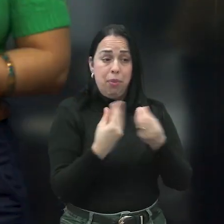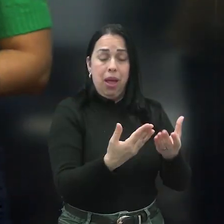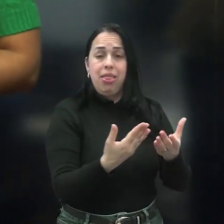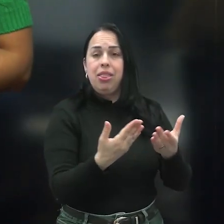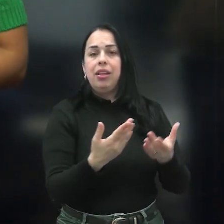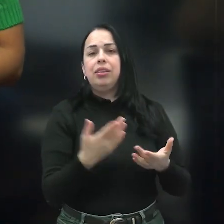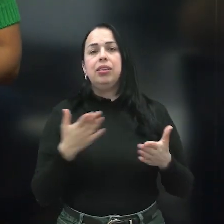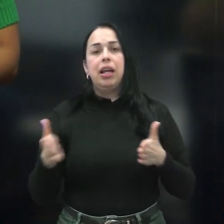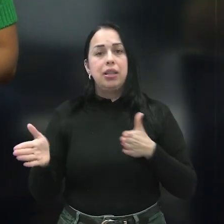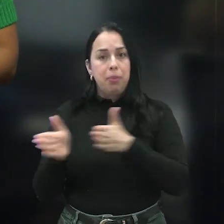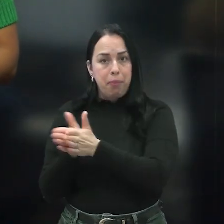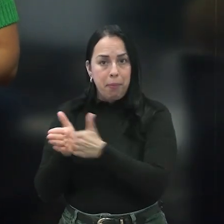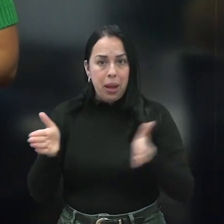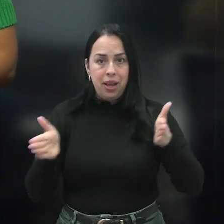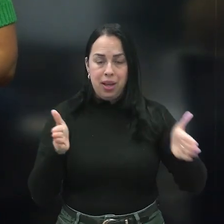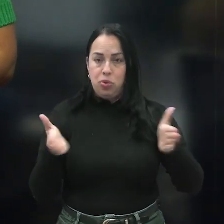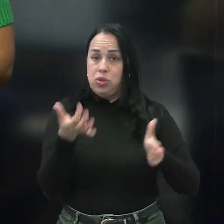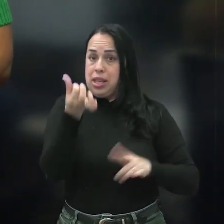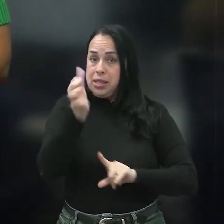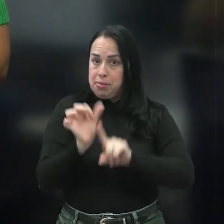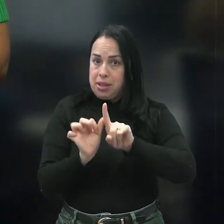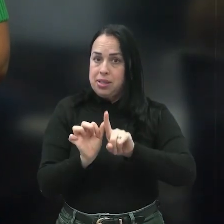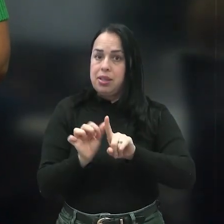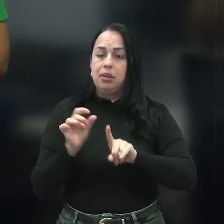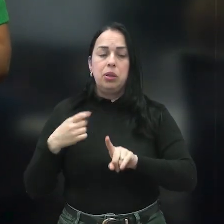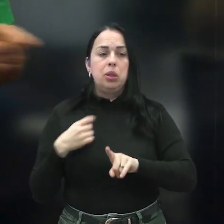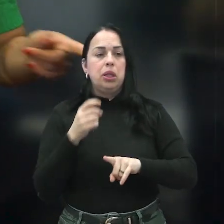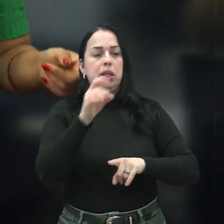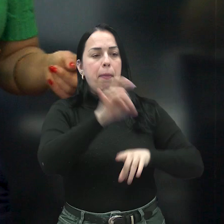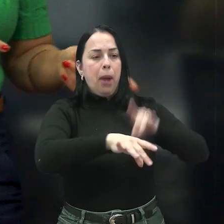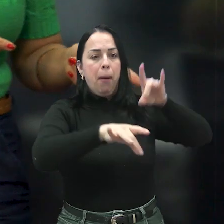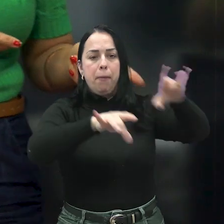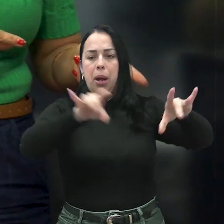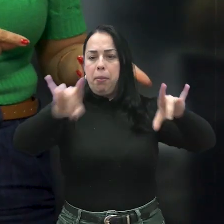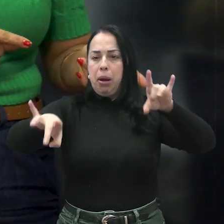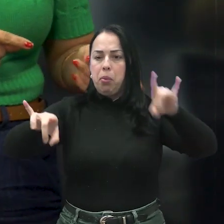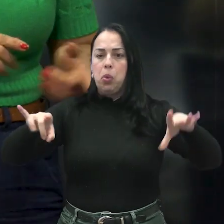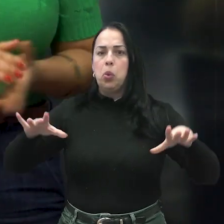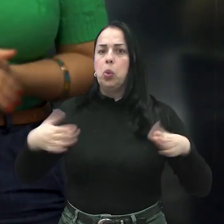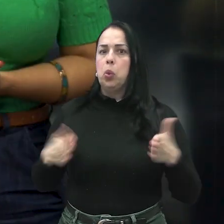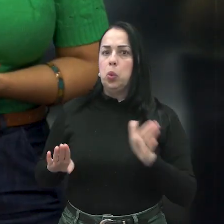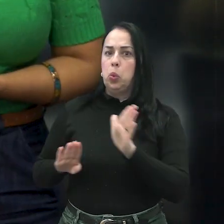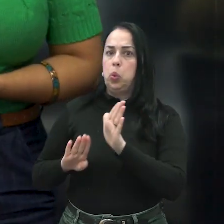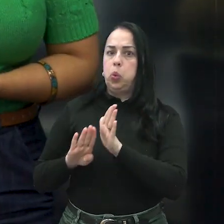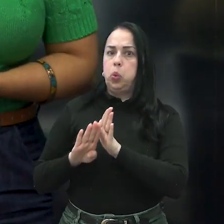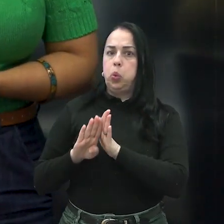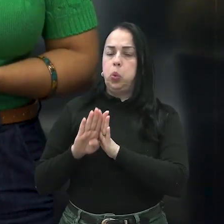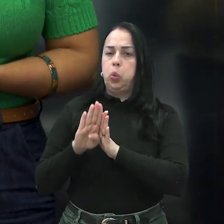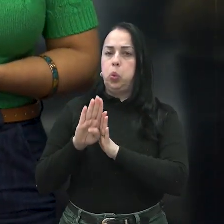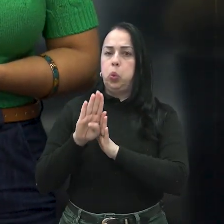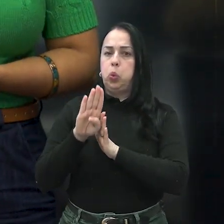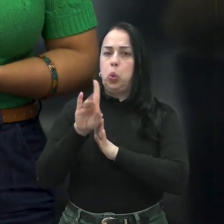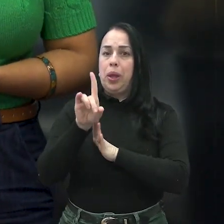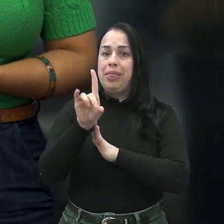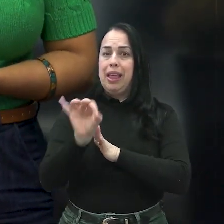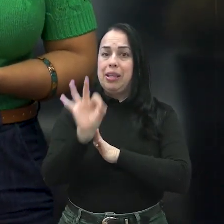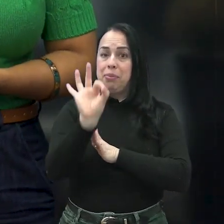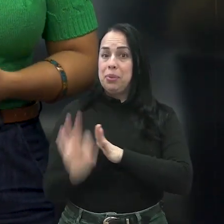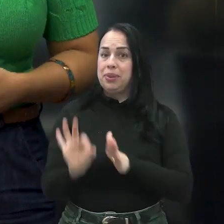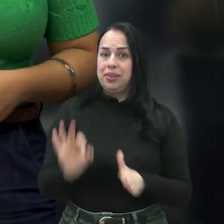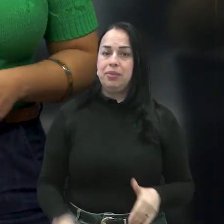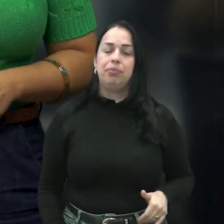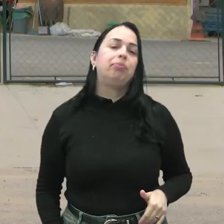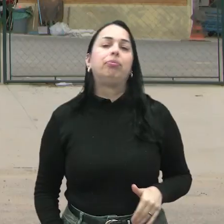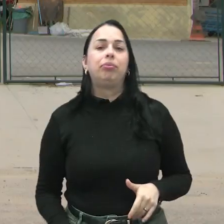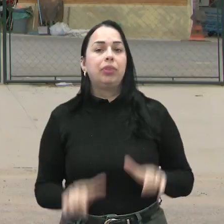no primeiro semestre deste ano, o volume de material que chegou aos PEVs registrou alta superior a